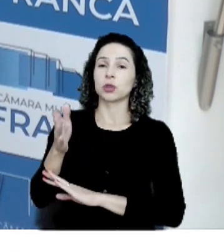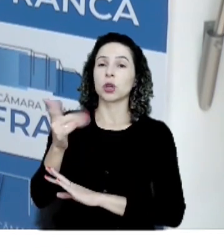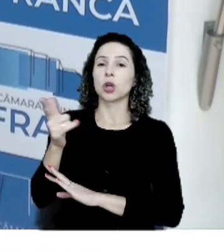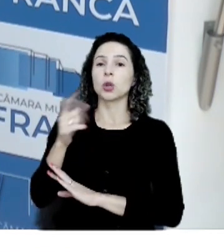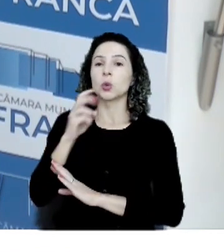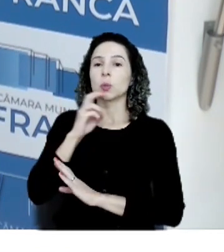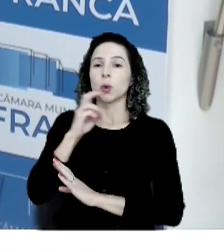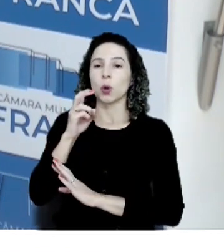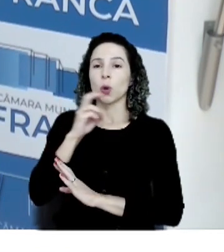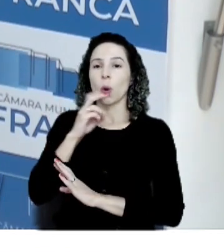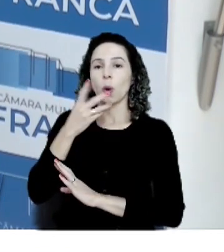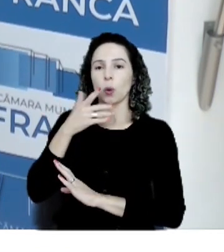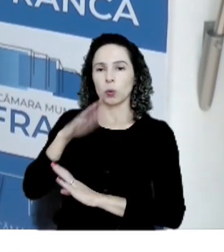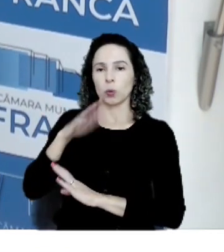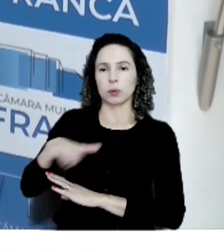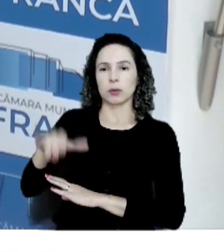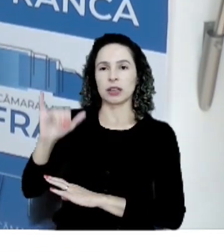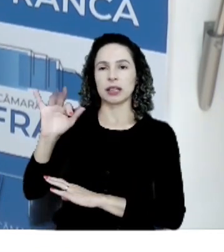pronto-socorro infantil.